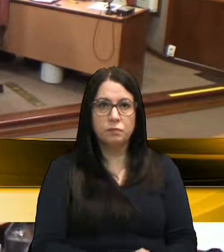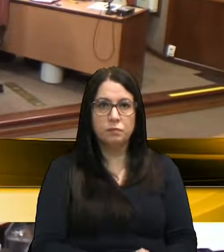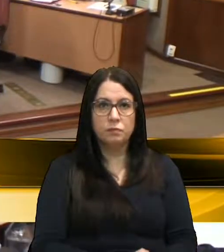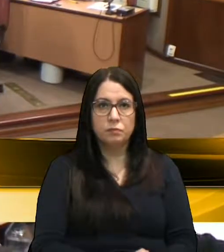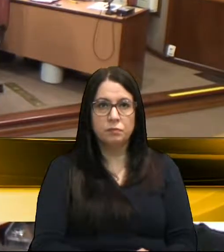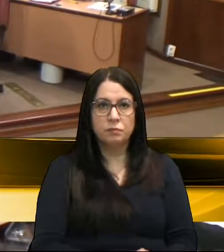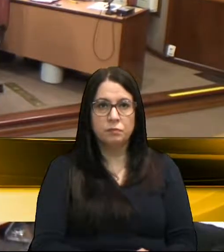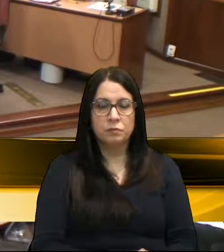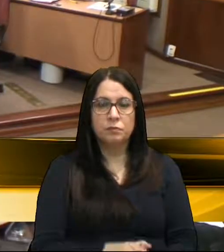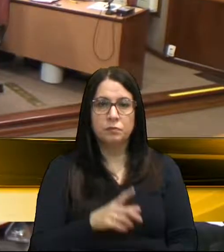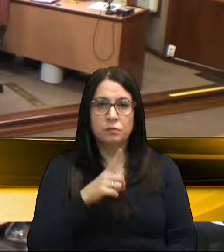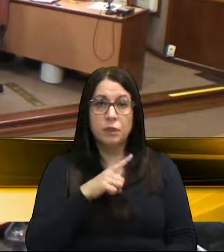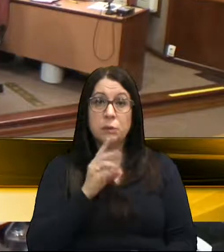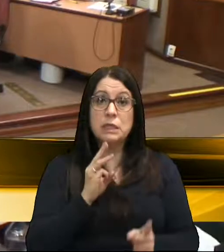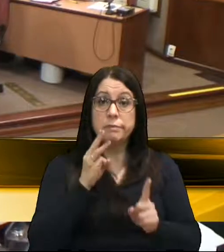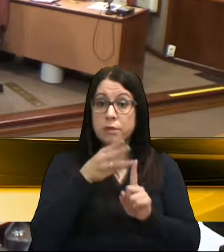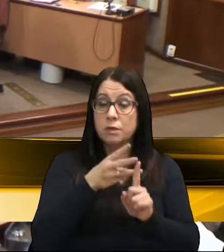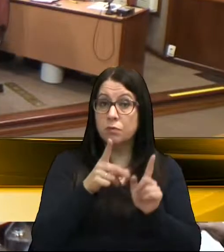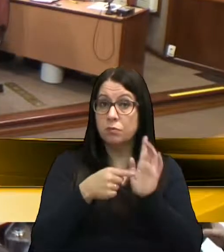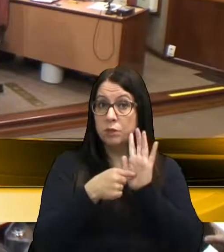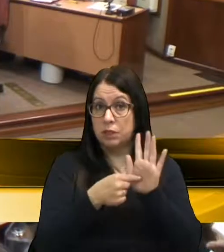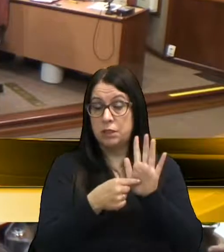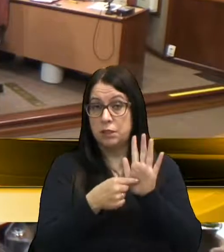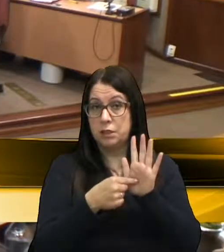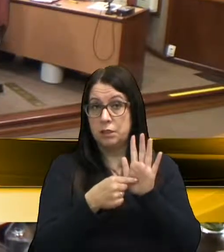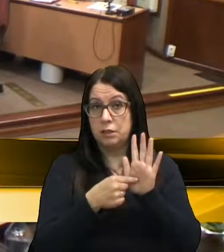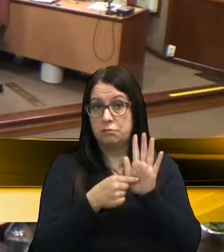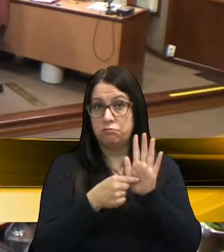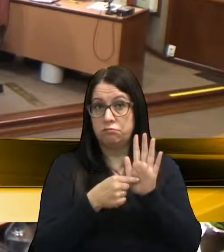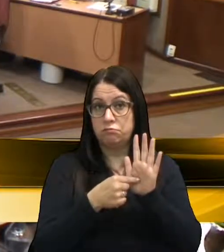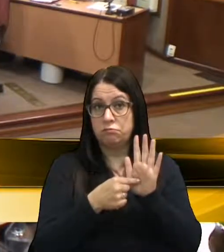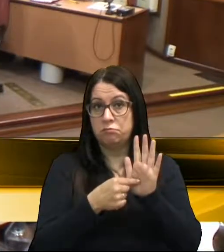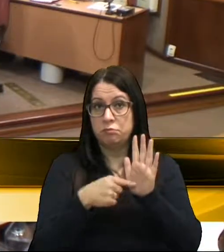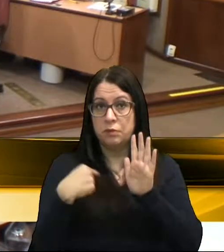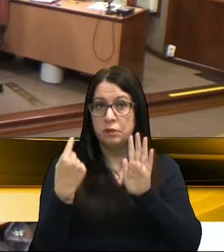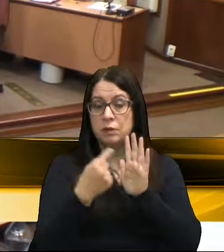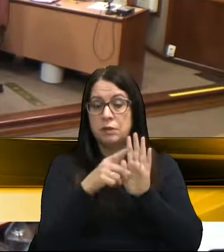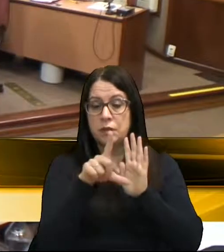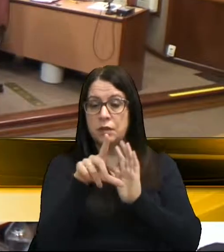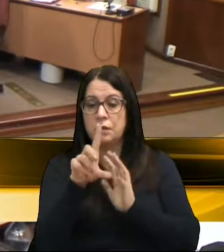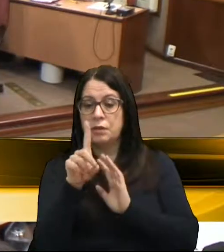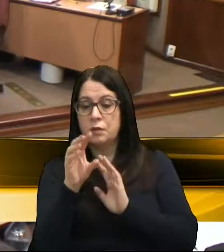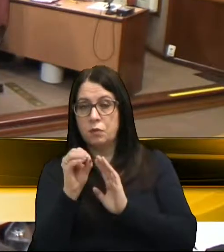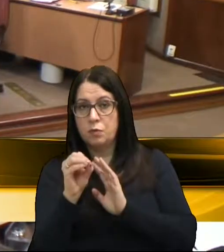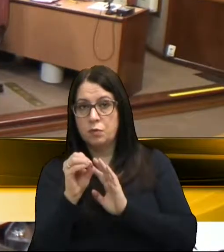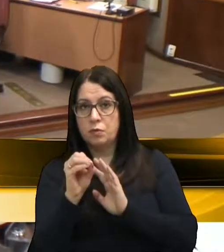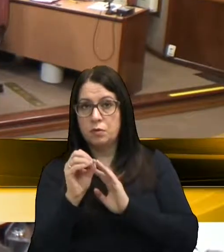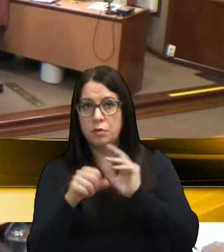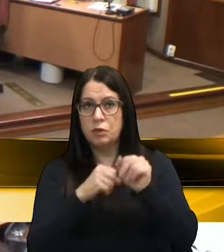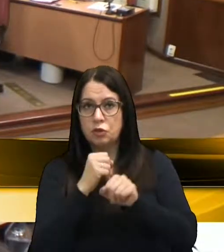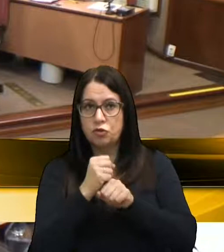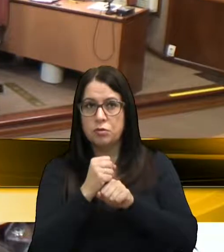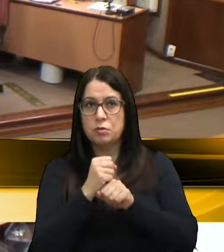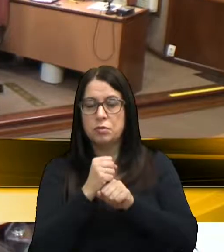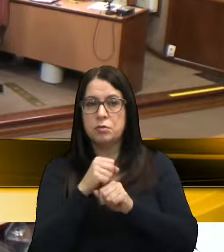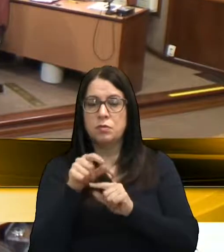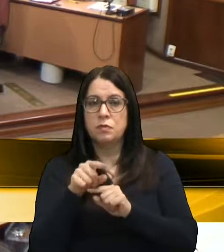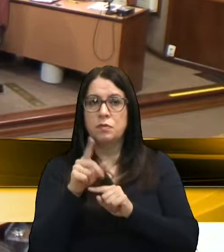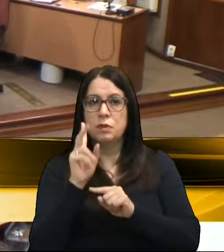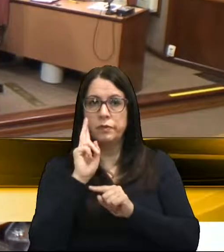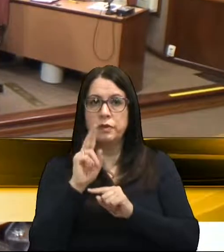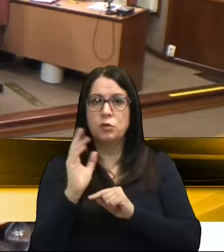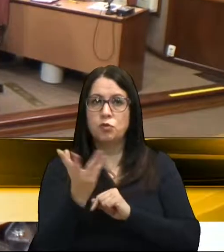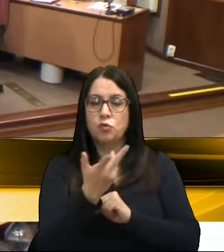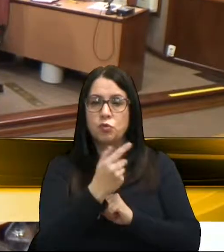Temos esta missão de apresentar, e discutir e votar a LDO deste ano, que vem carreada